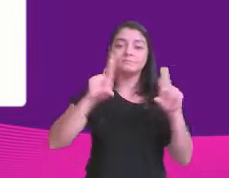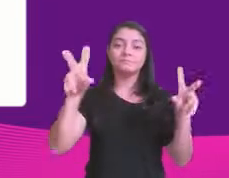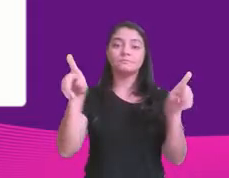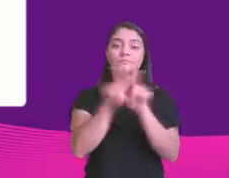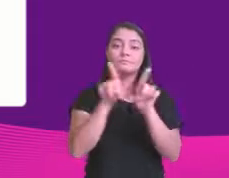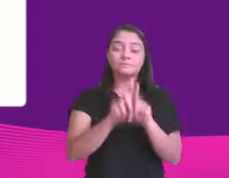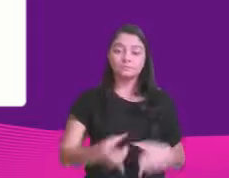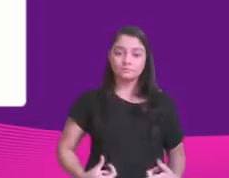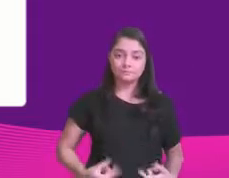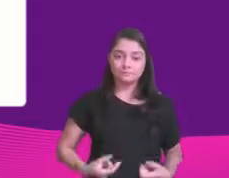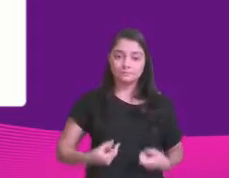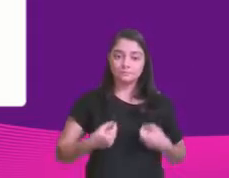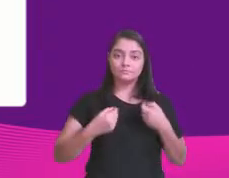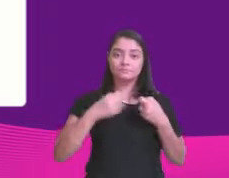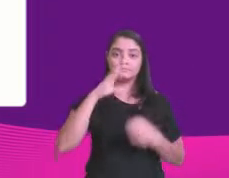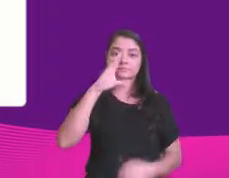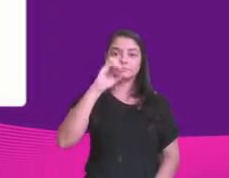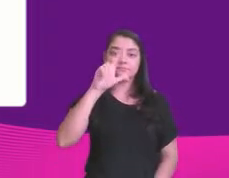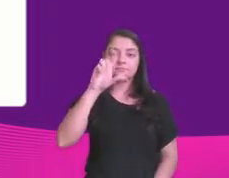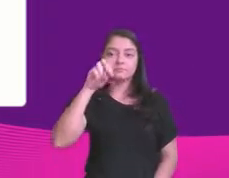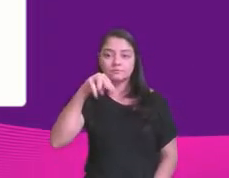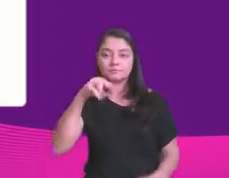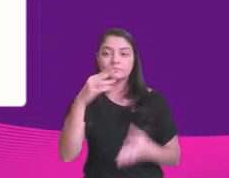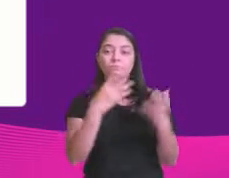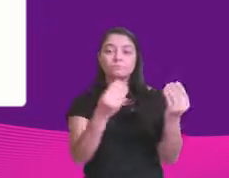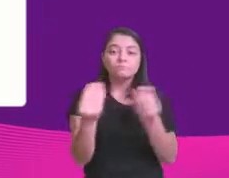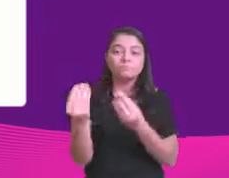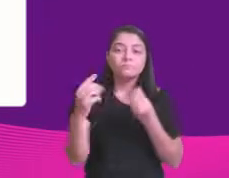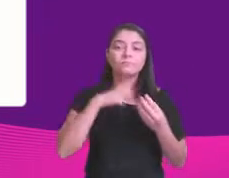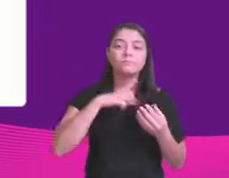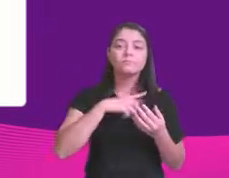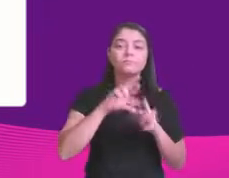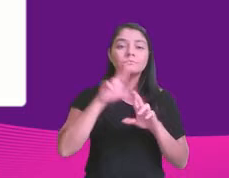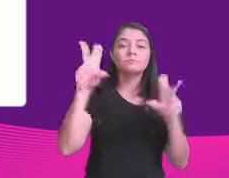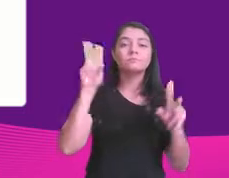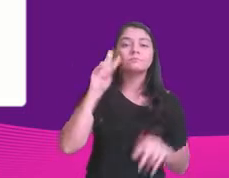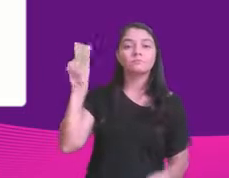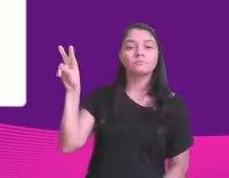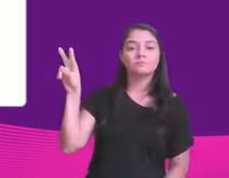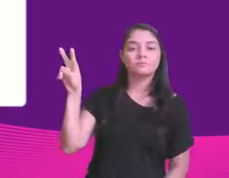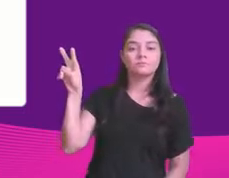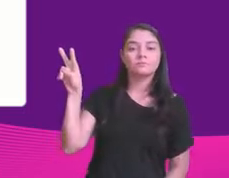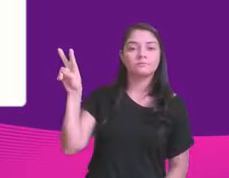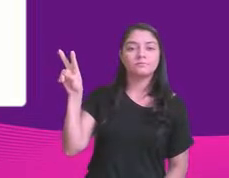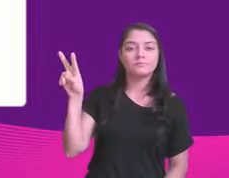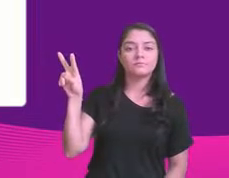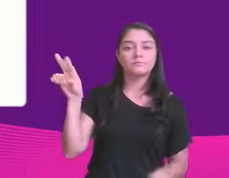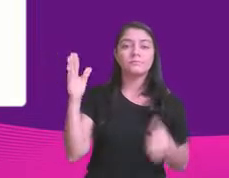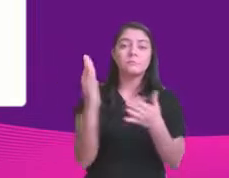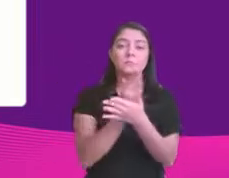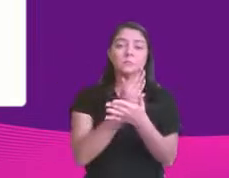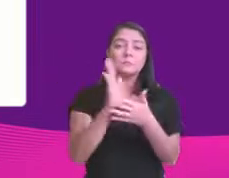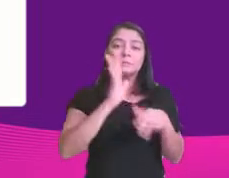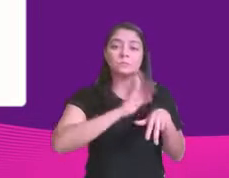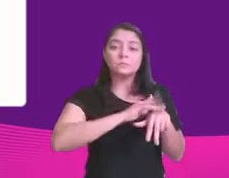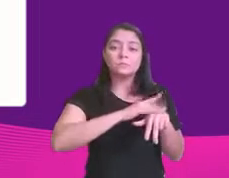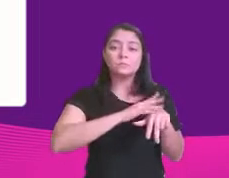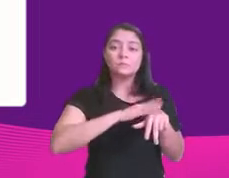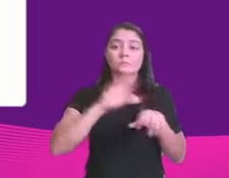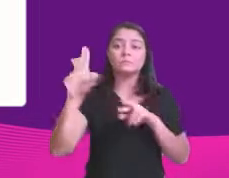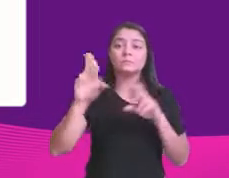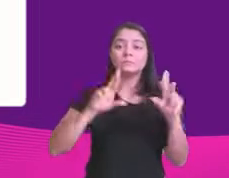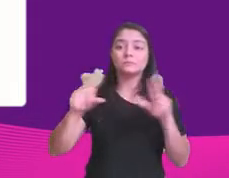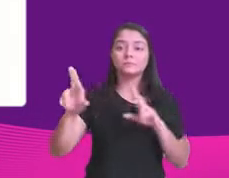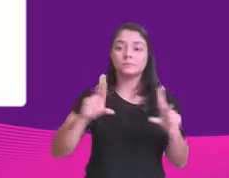colo, muitos têm alteração de BRAF e Carras, tá? E isso normalmente gera pior prognóstico aos pacientes. O que se vê é